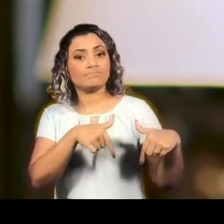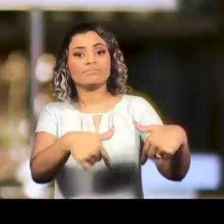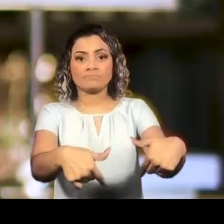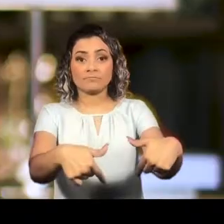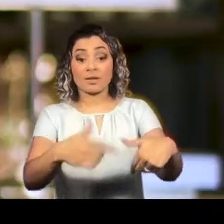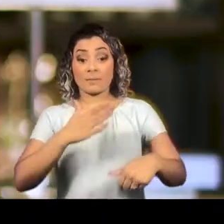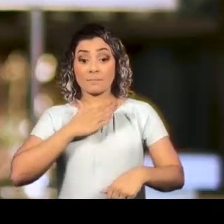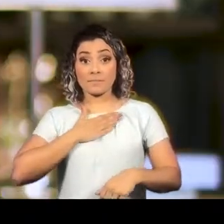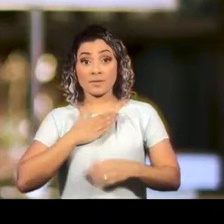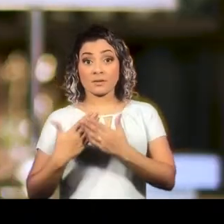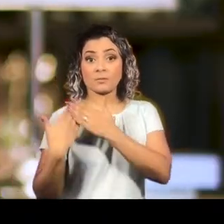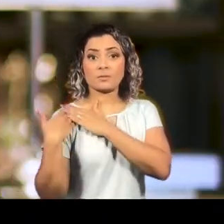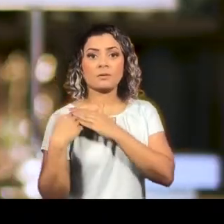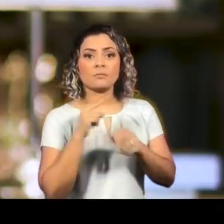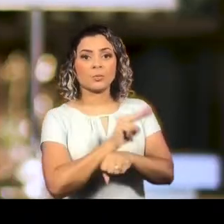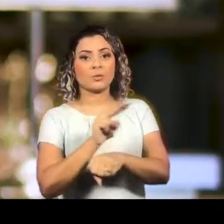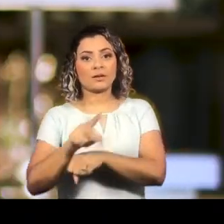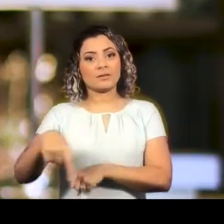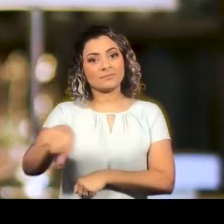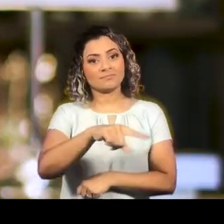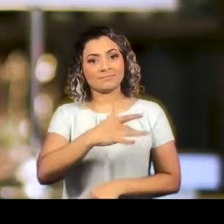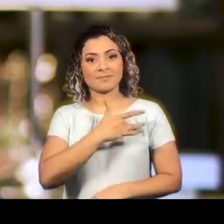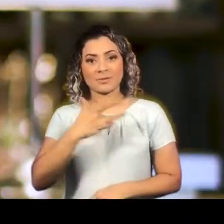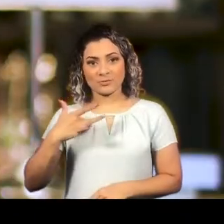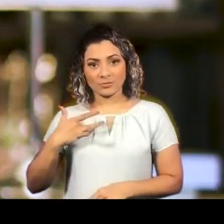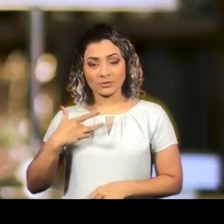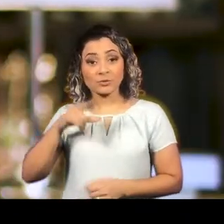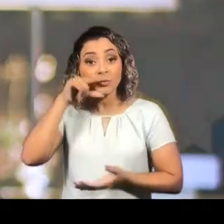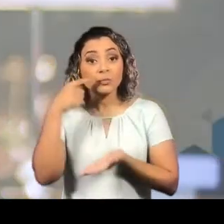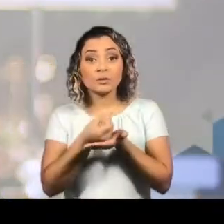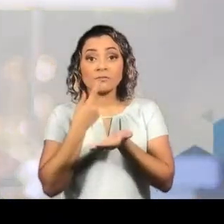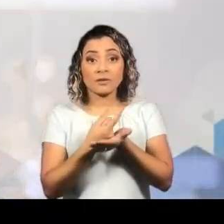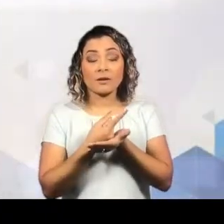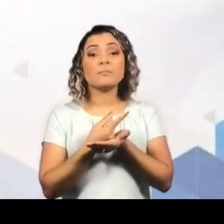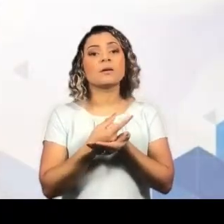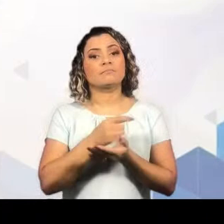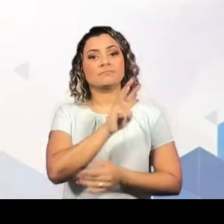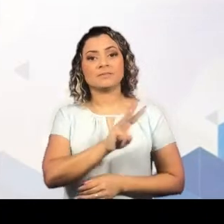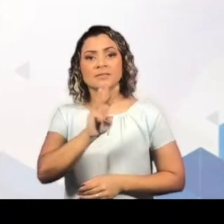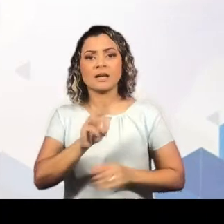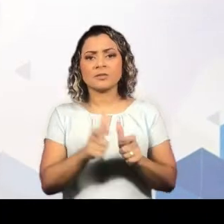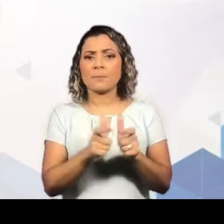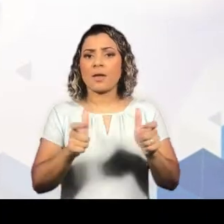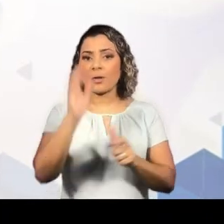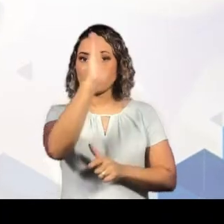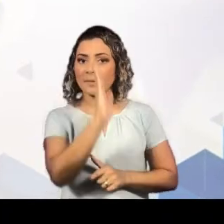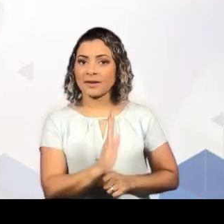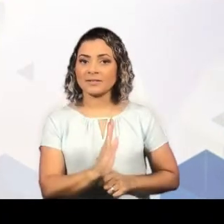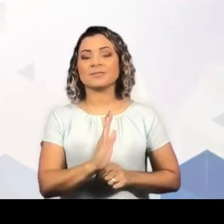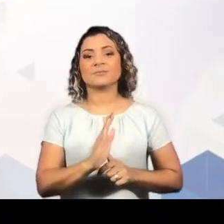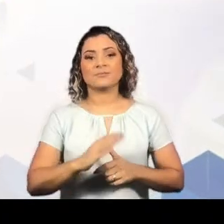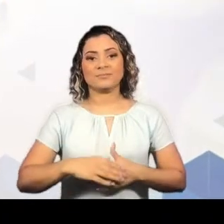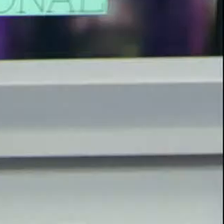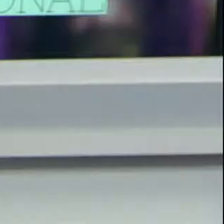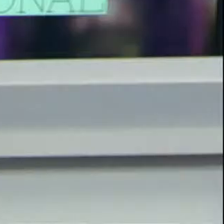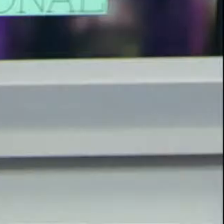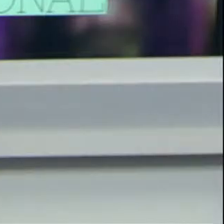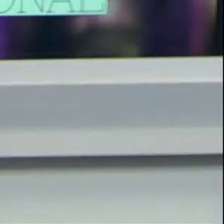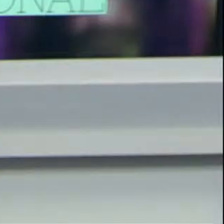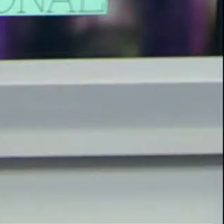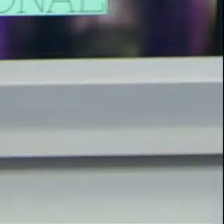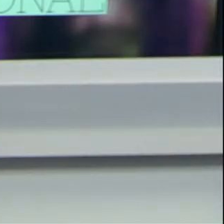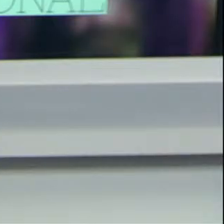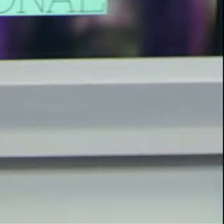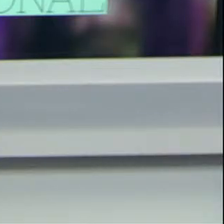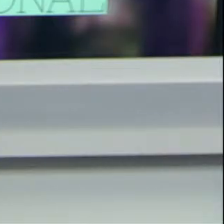fazer a sua parte. A minha é preservar a sua saúde. Ultrafarma.com, a maior farmácia online do Brasil.